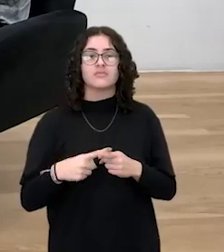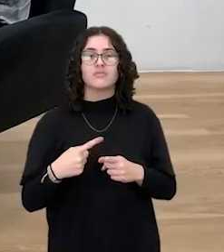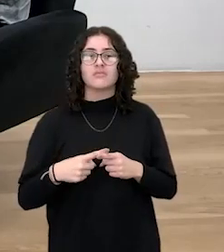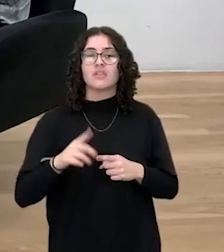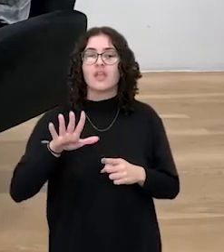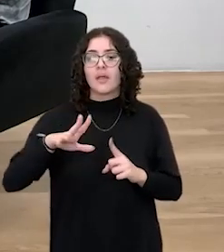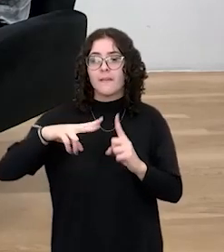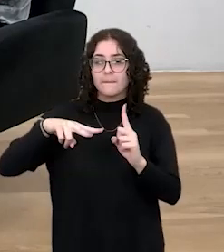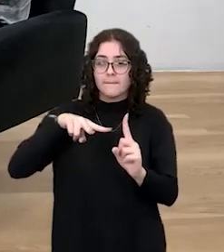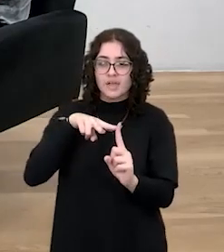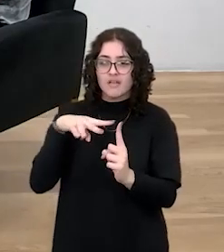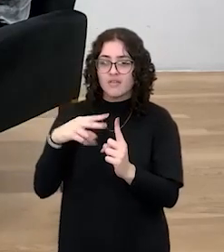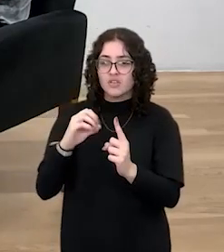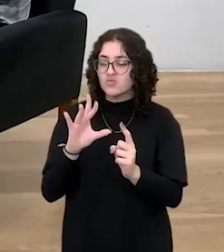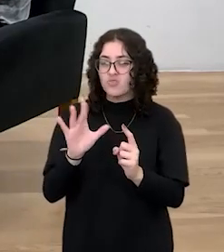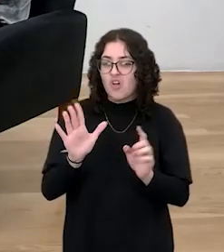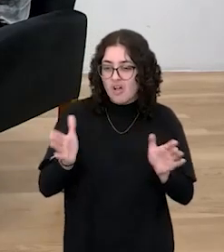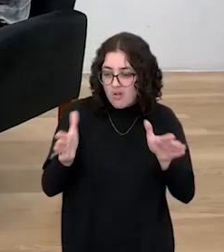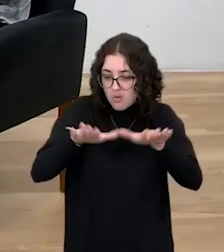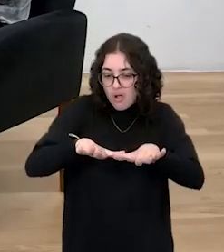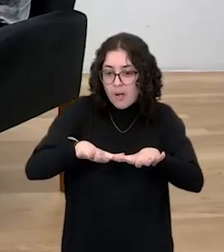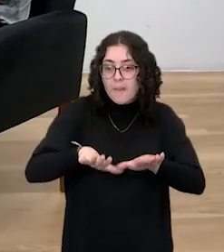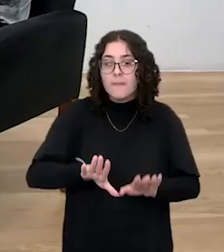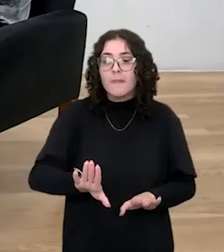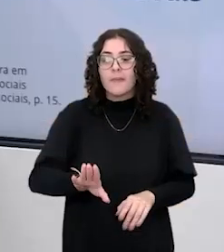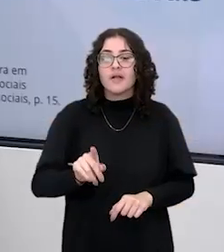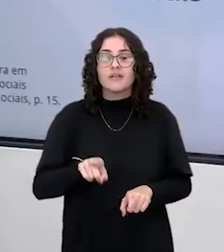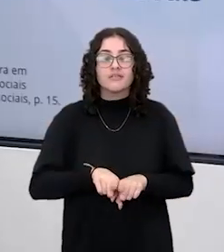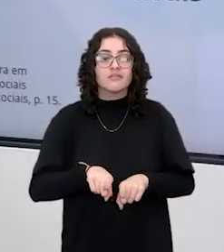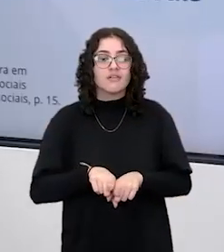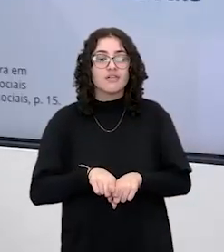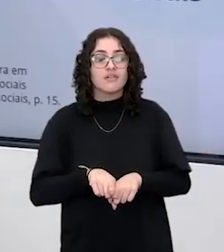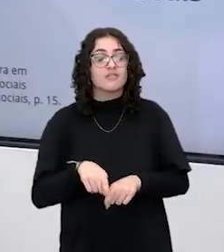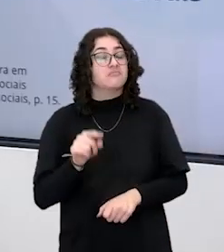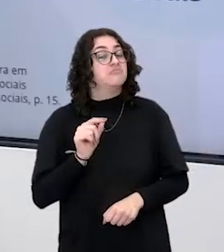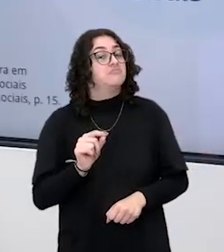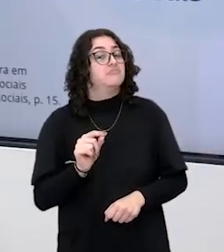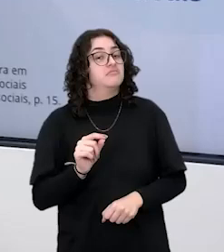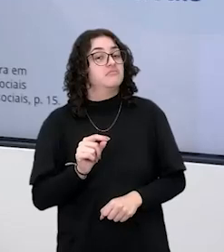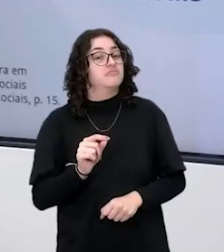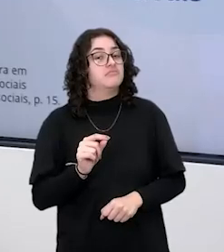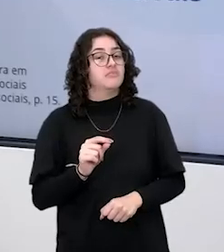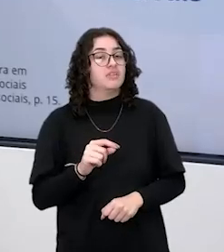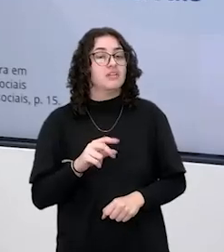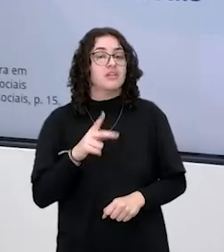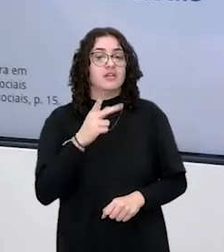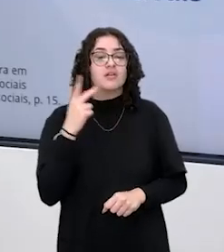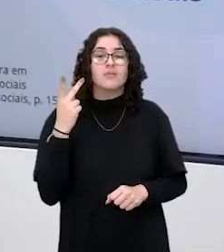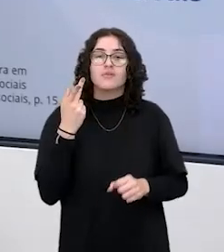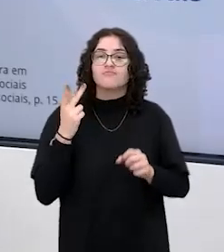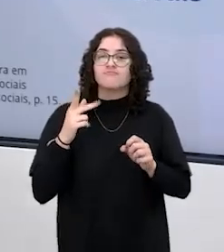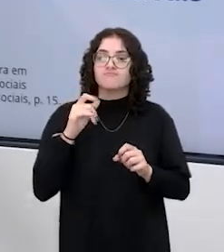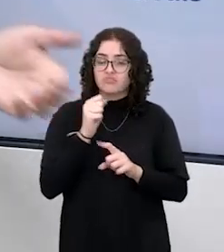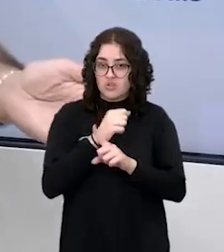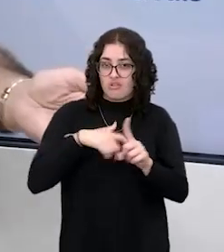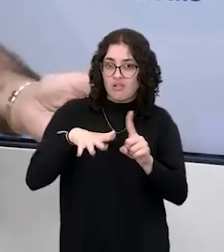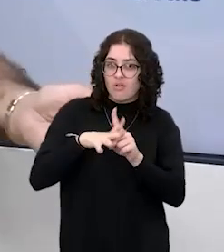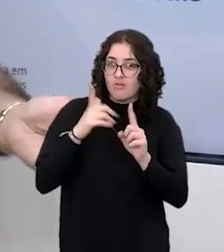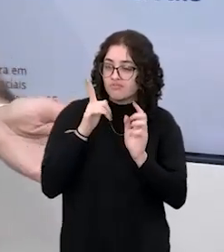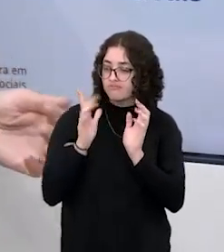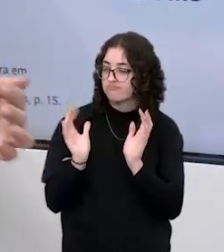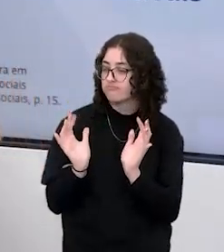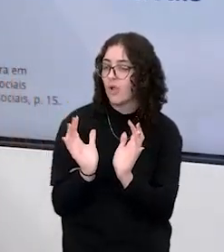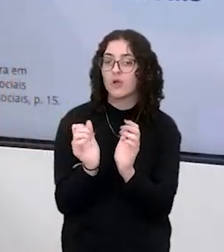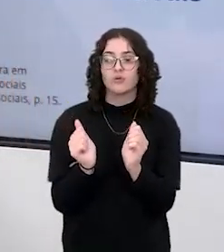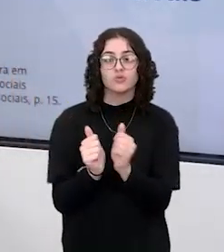não só de inclusão, mas numa trilha que a gente também pode chamar de civilizatória. Sim. Eu estava falando aqui,